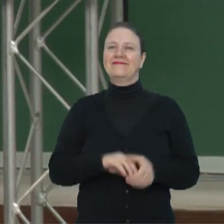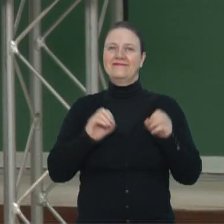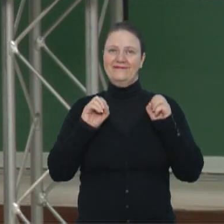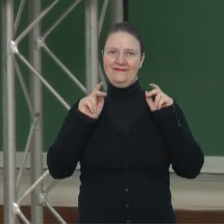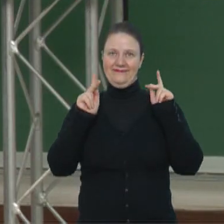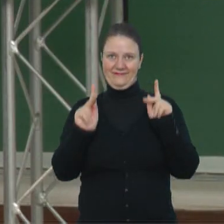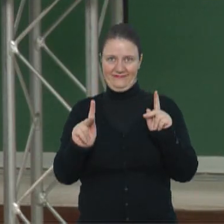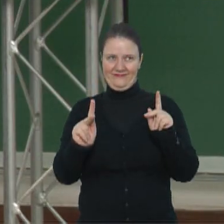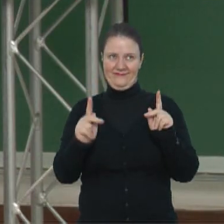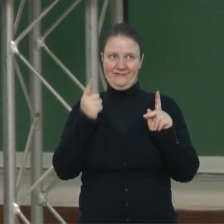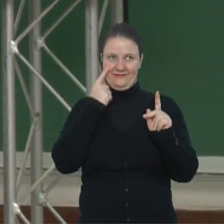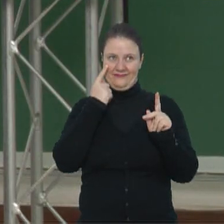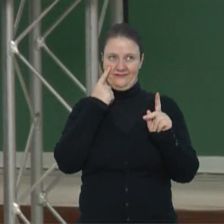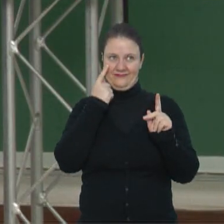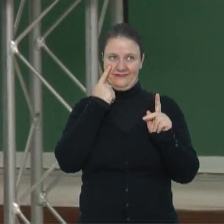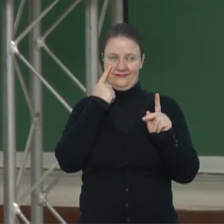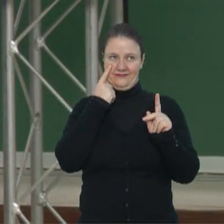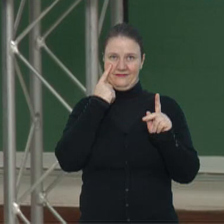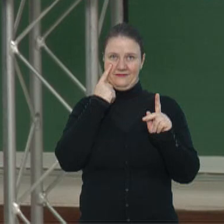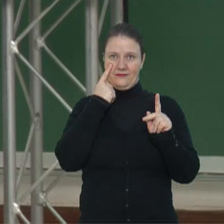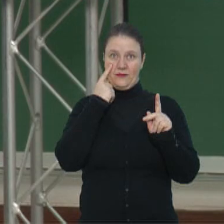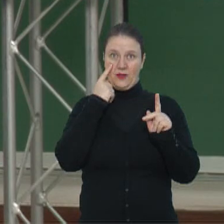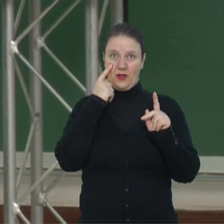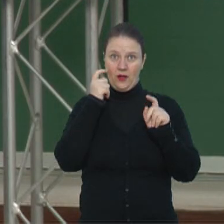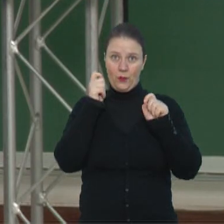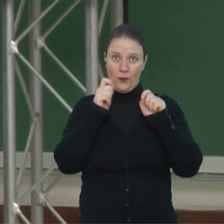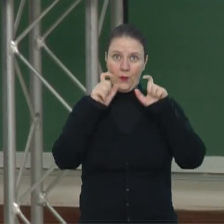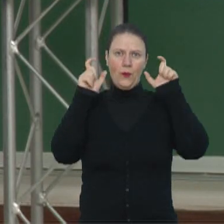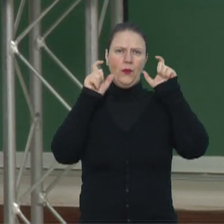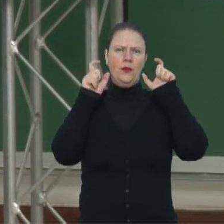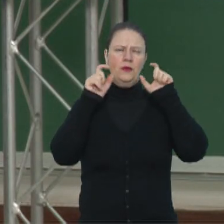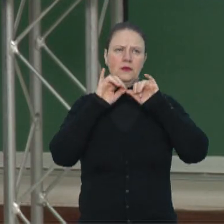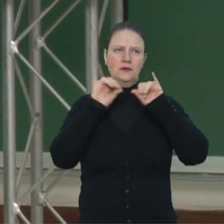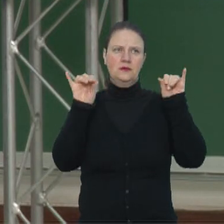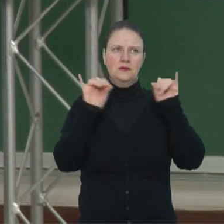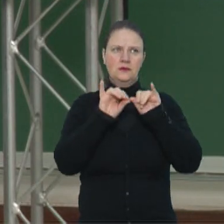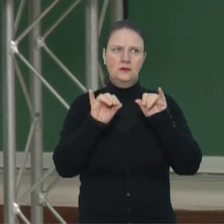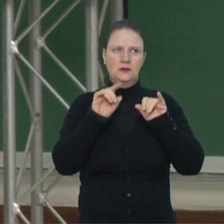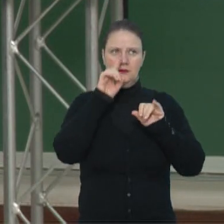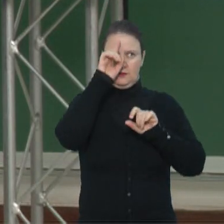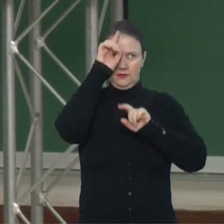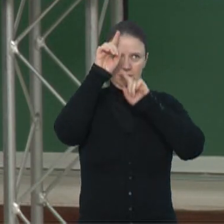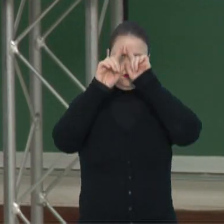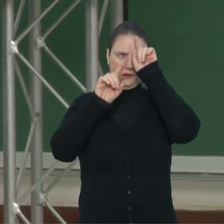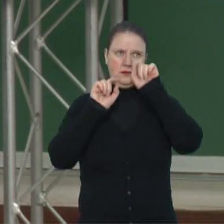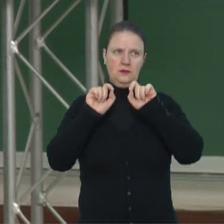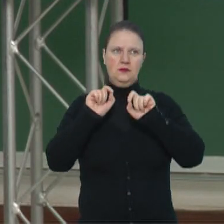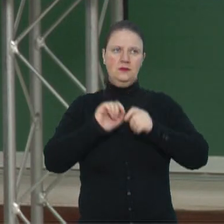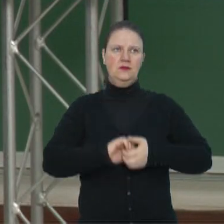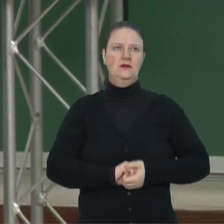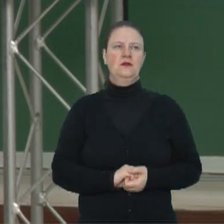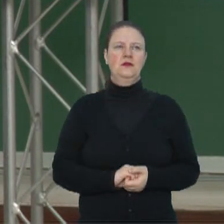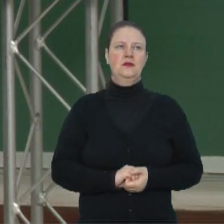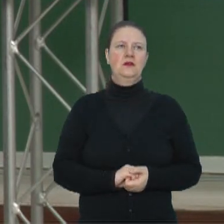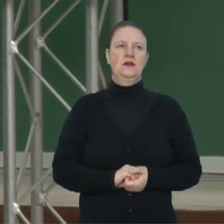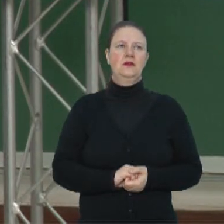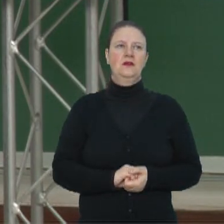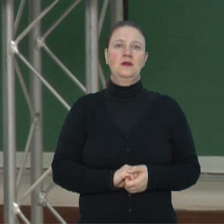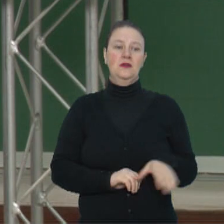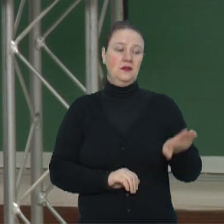Ok, so, but nessa advertisement significa, tem a ideia então de, oh, I'm sorry,